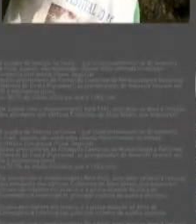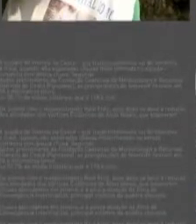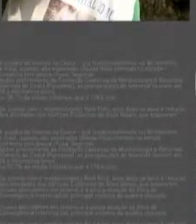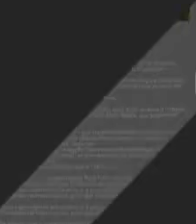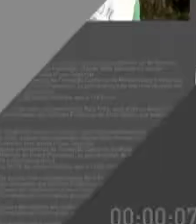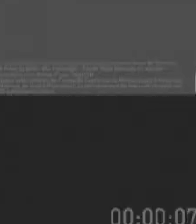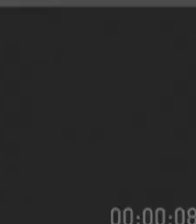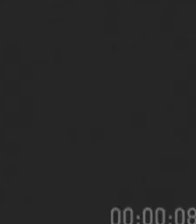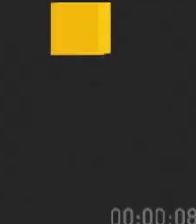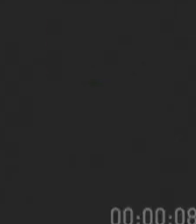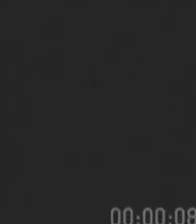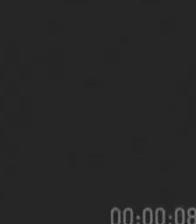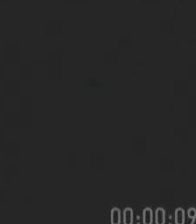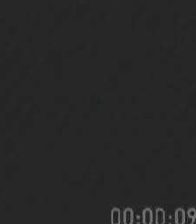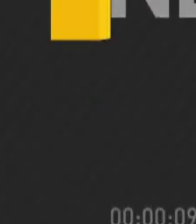ae